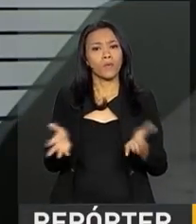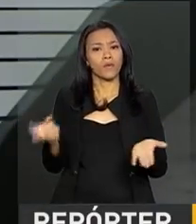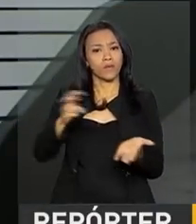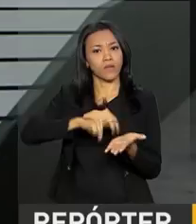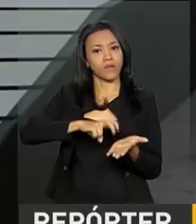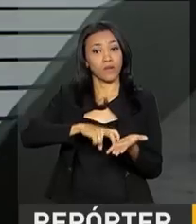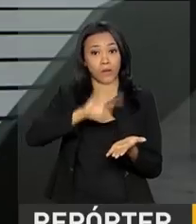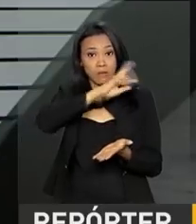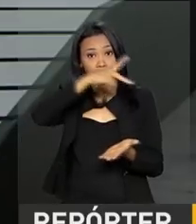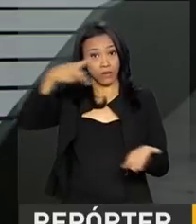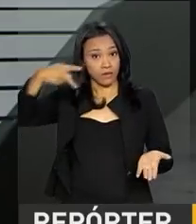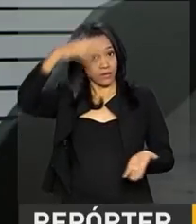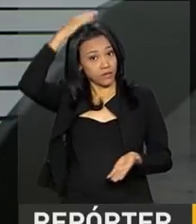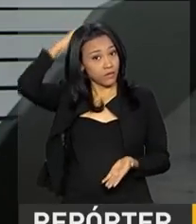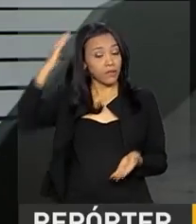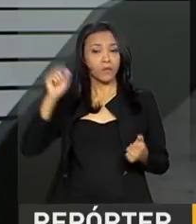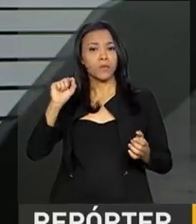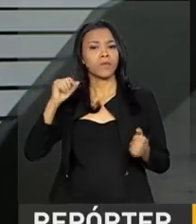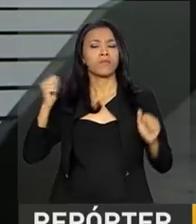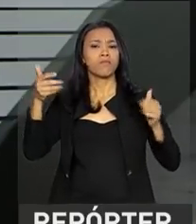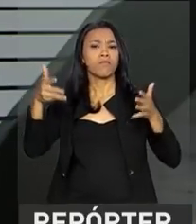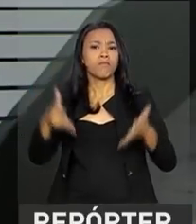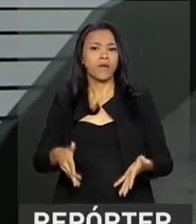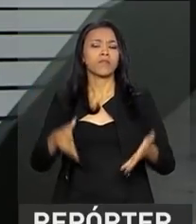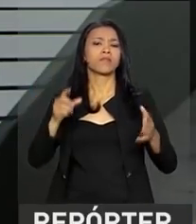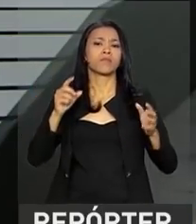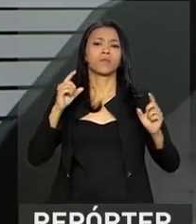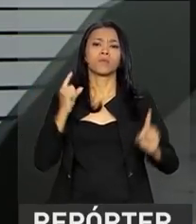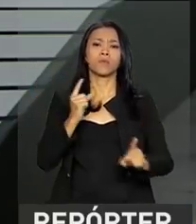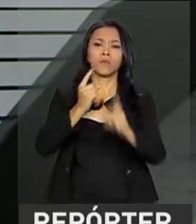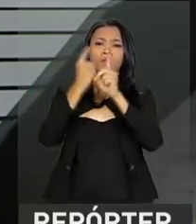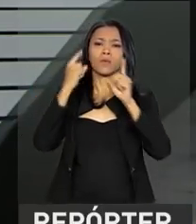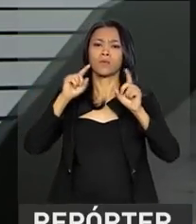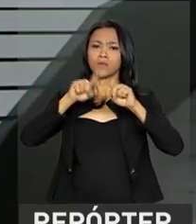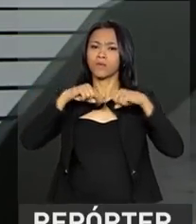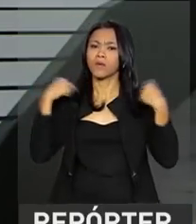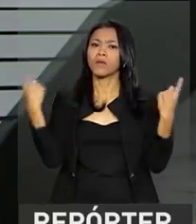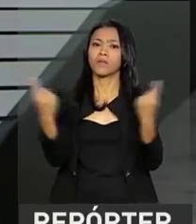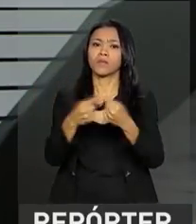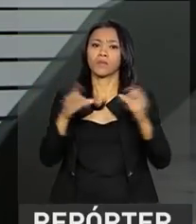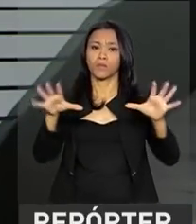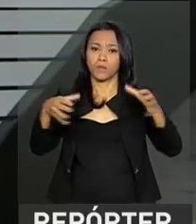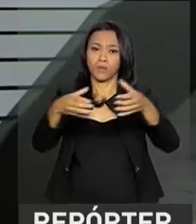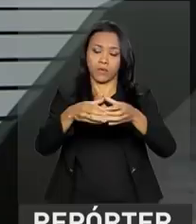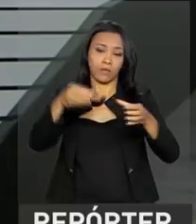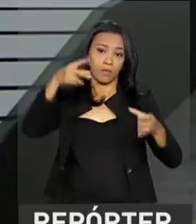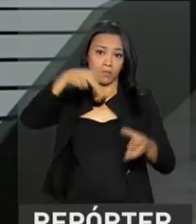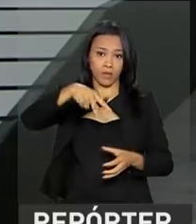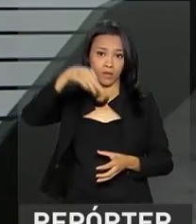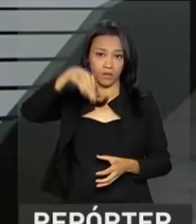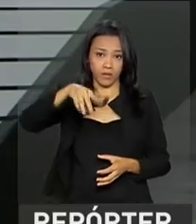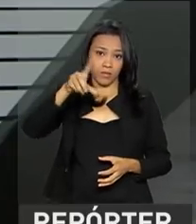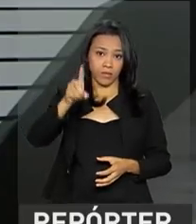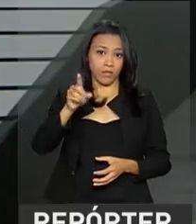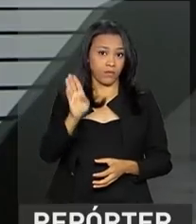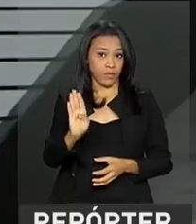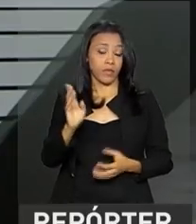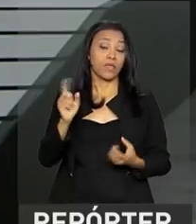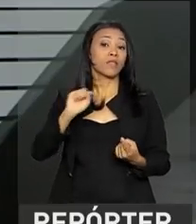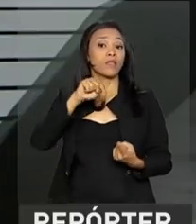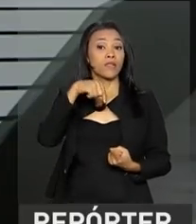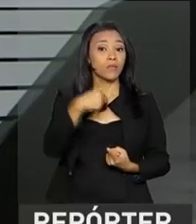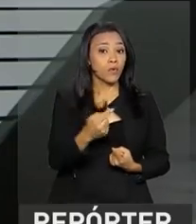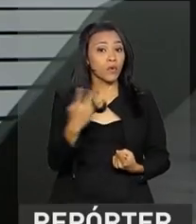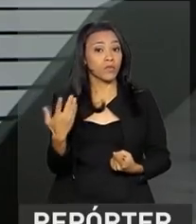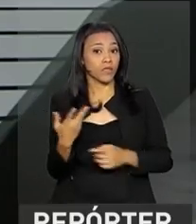michel temer participa da convenção extraordinária do pmdb em seguida ele vai à sede da agência brasileira de